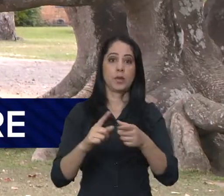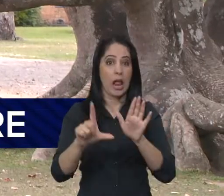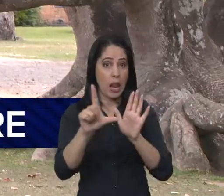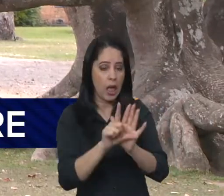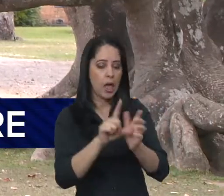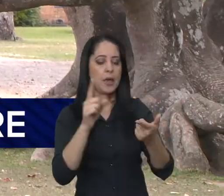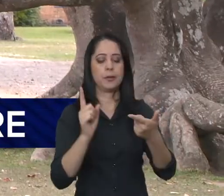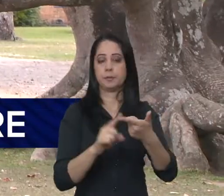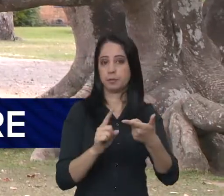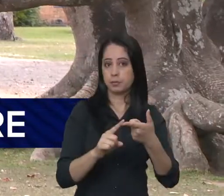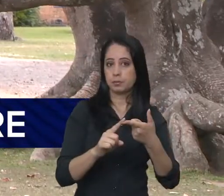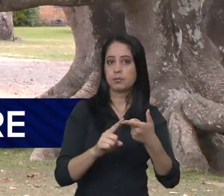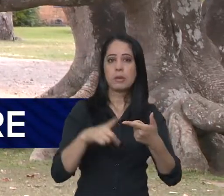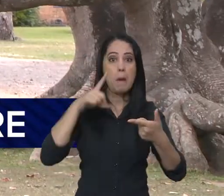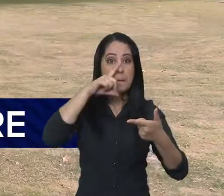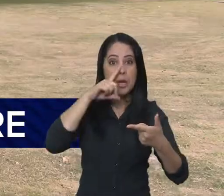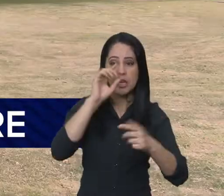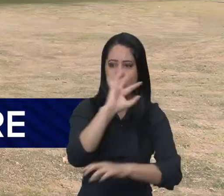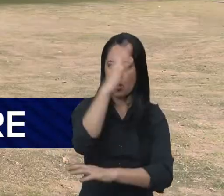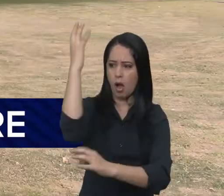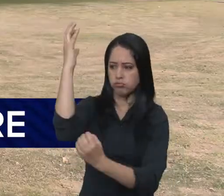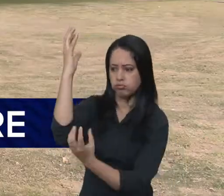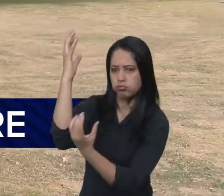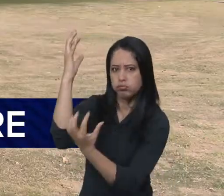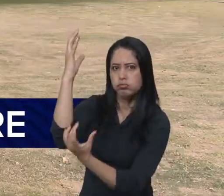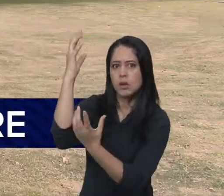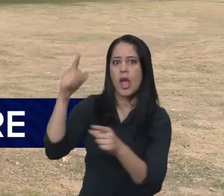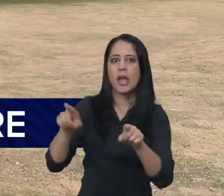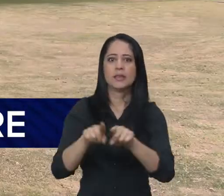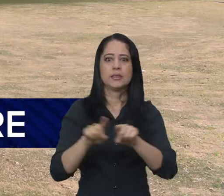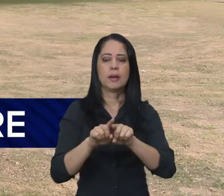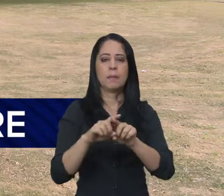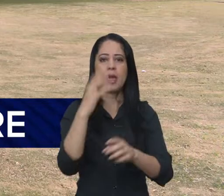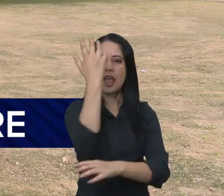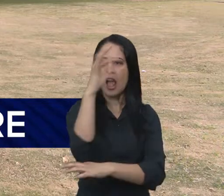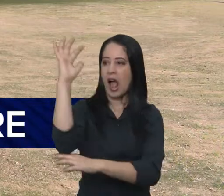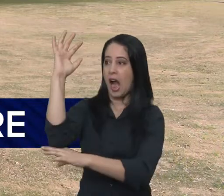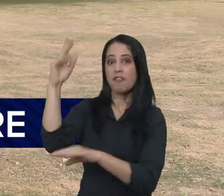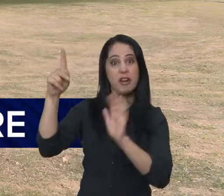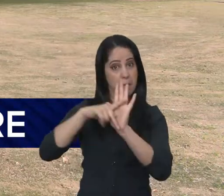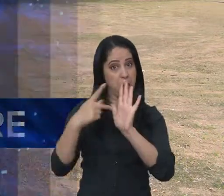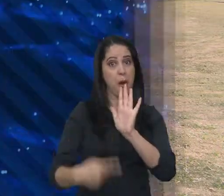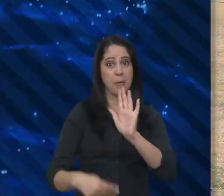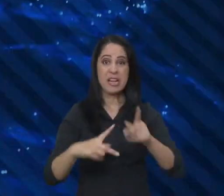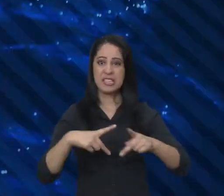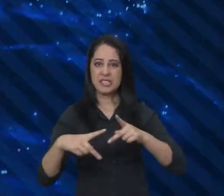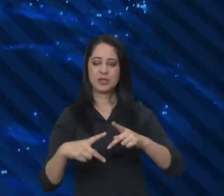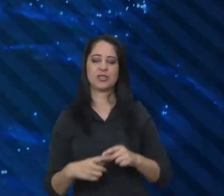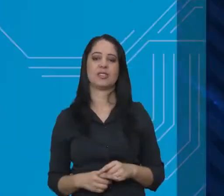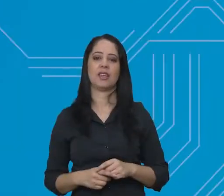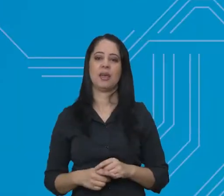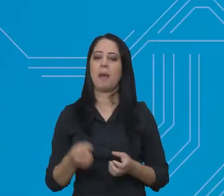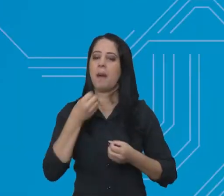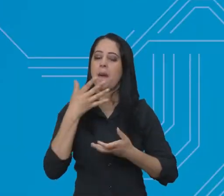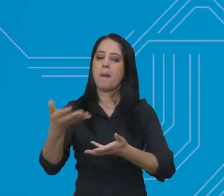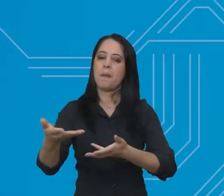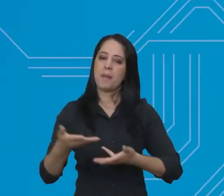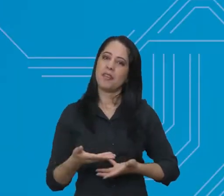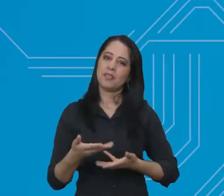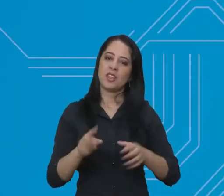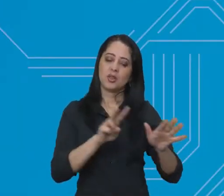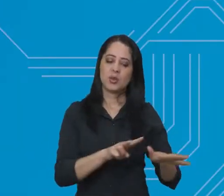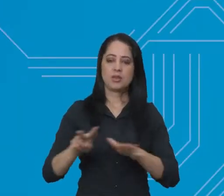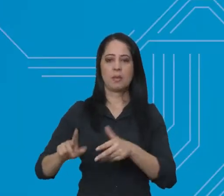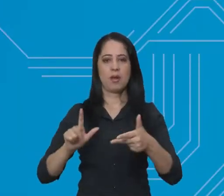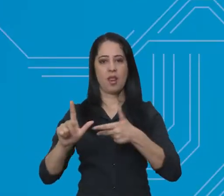de proteção, os riscos das queimadas, as árvores que são símbolo da cidade e muito mais. Sejam muito bem-vindos, o